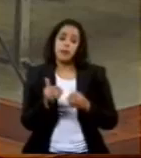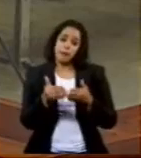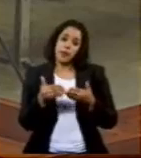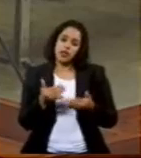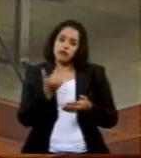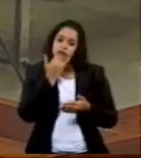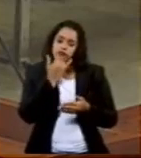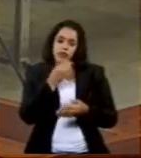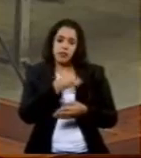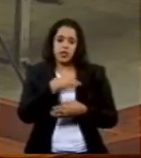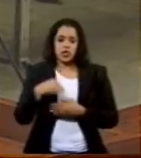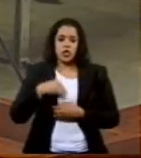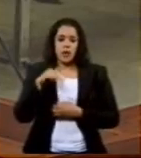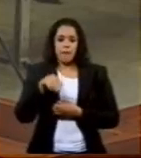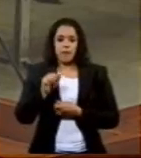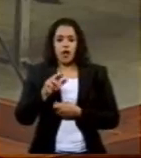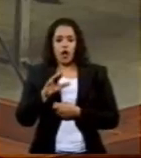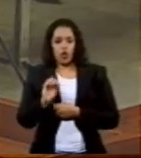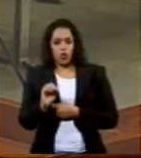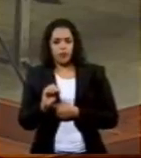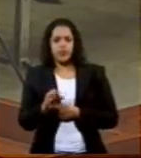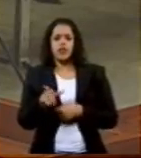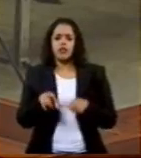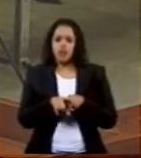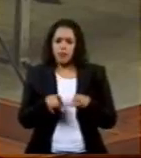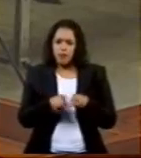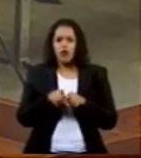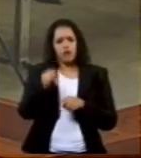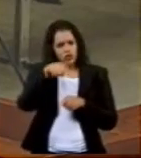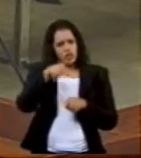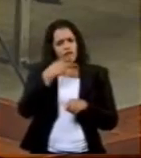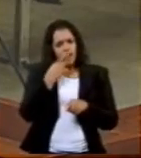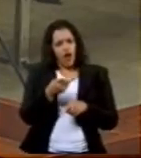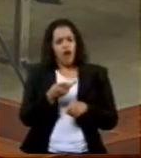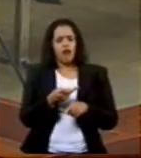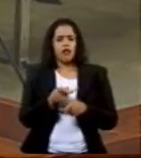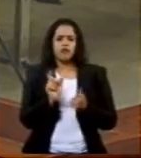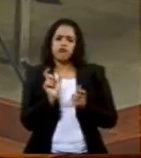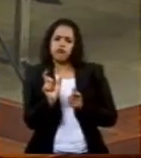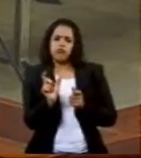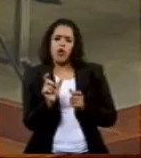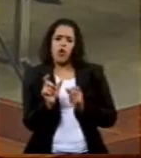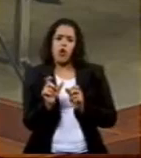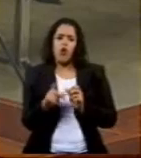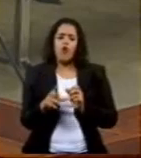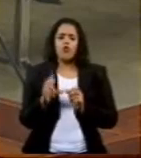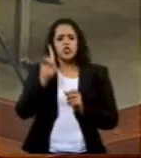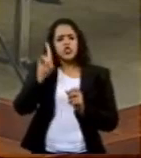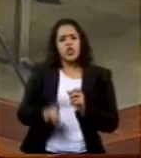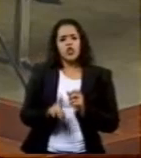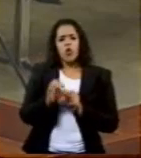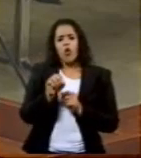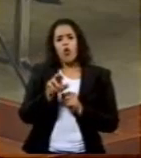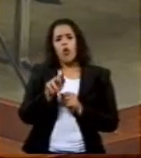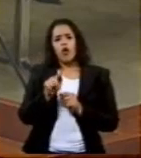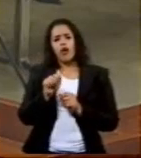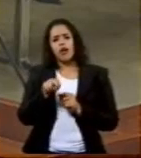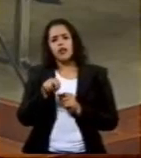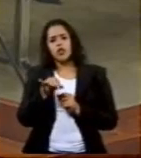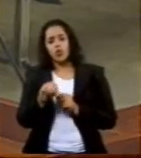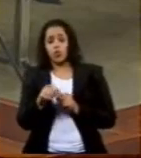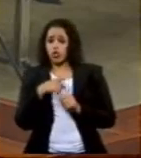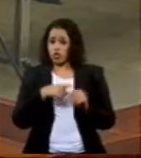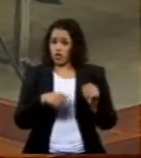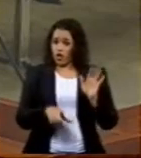licença ao ministro Marco Aurélio para utilizar de um termo que é bastante utilizado em suas decisões, que se trata da organicidade do direito. Aqui temos uma lei